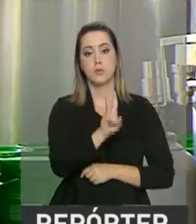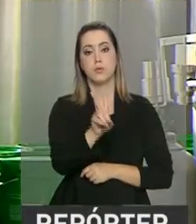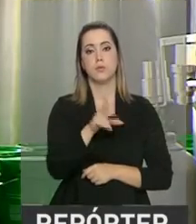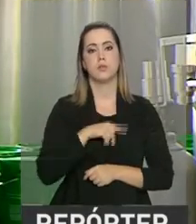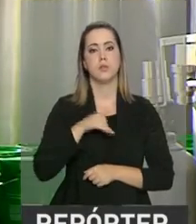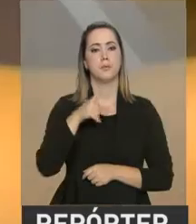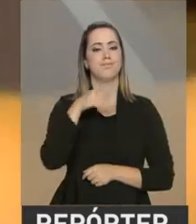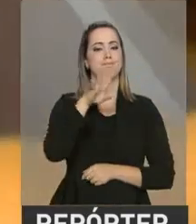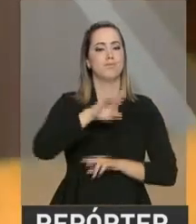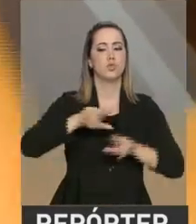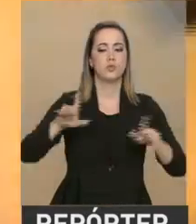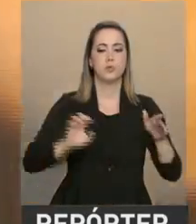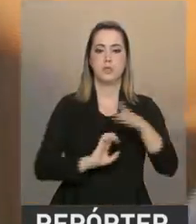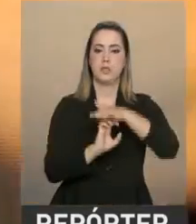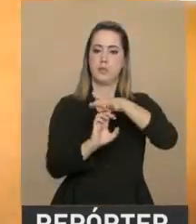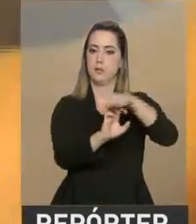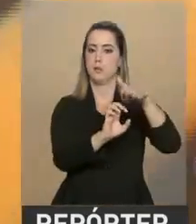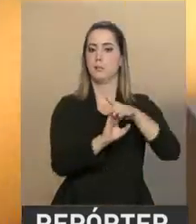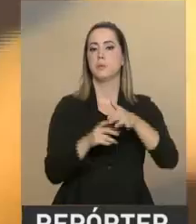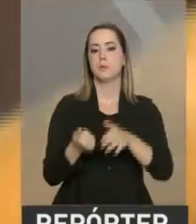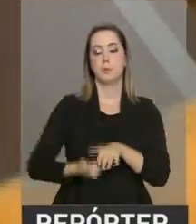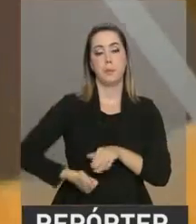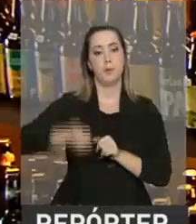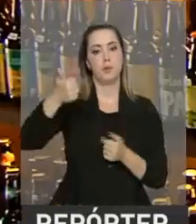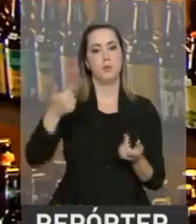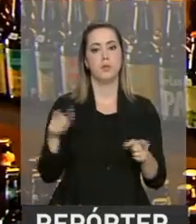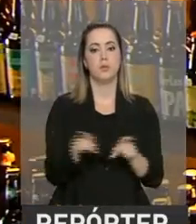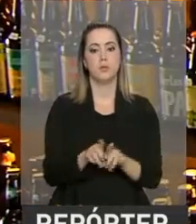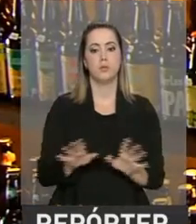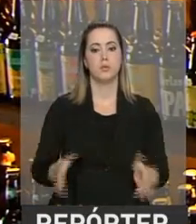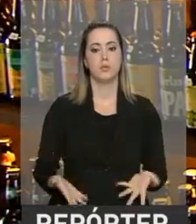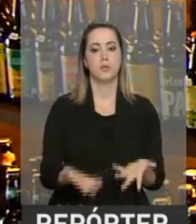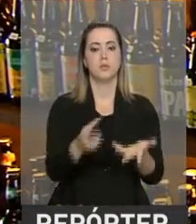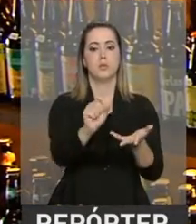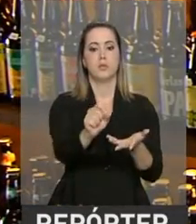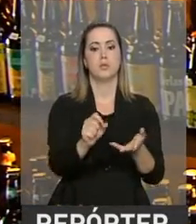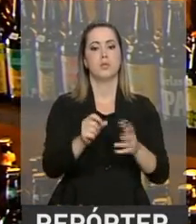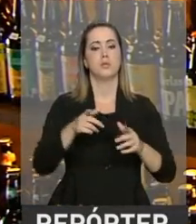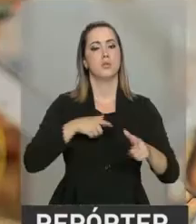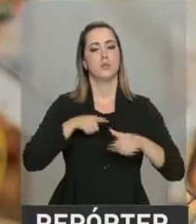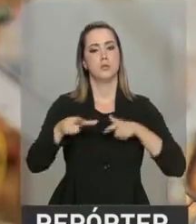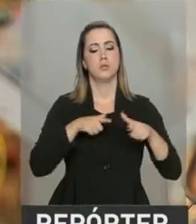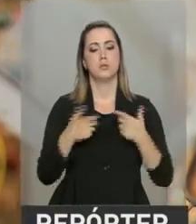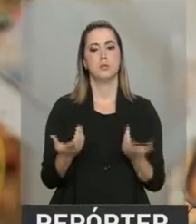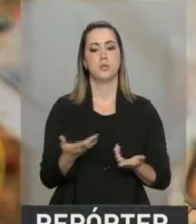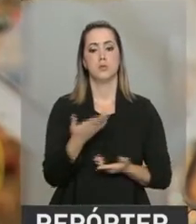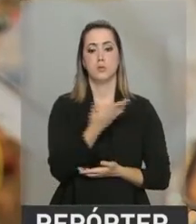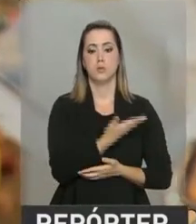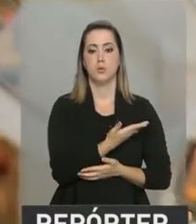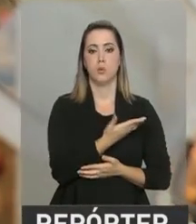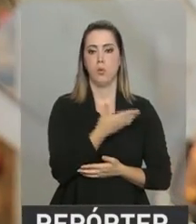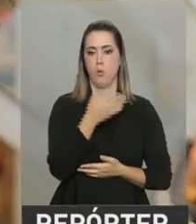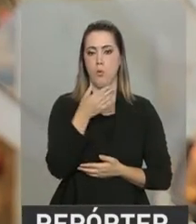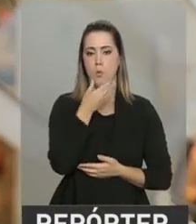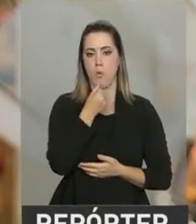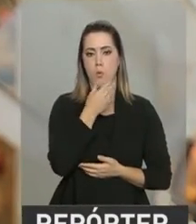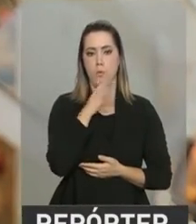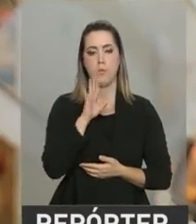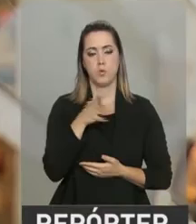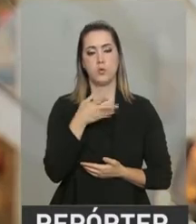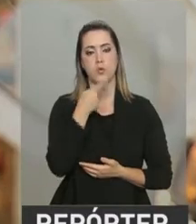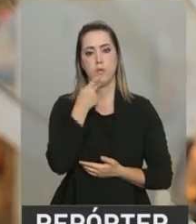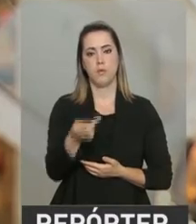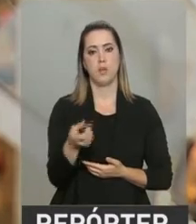beneficiadas a medida deve aquecer número cadu e estimular a geração de empregos o jean por exemplo já fala em